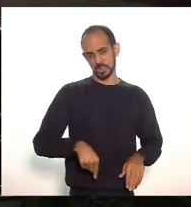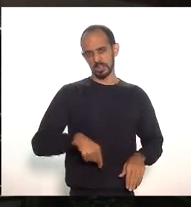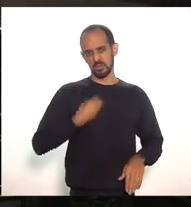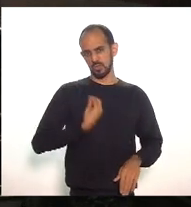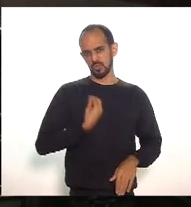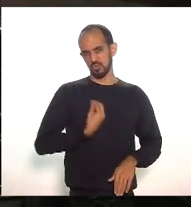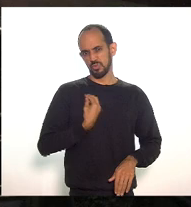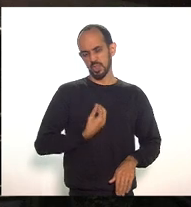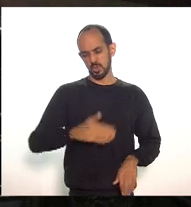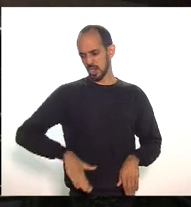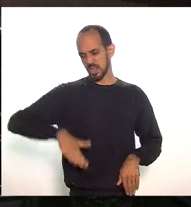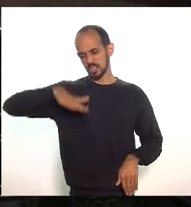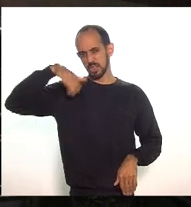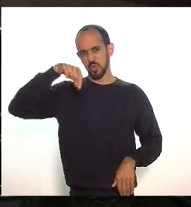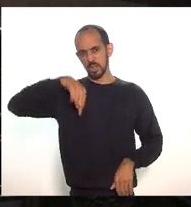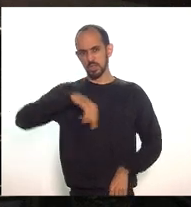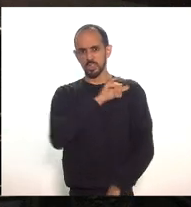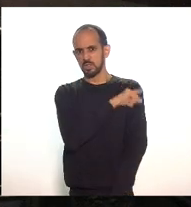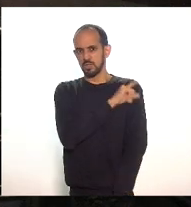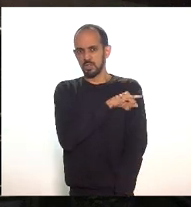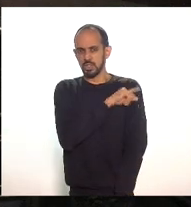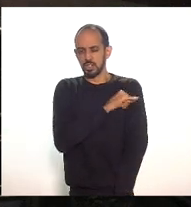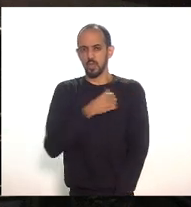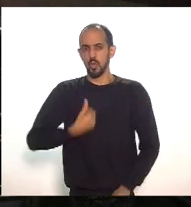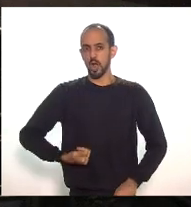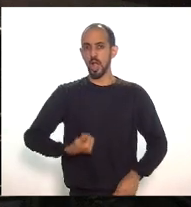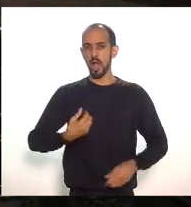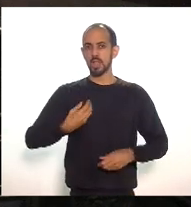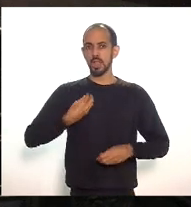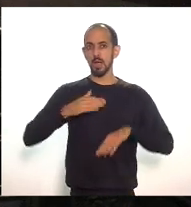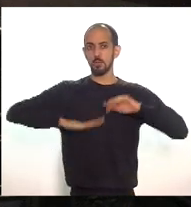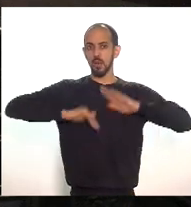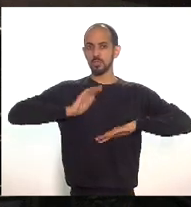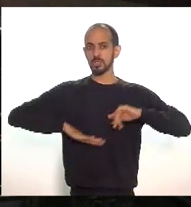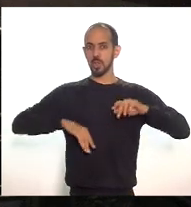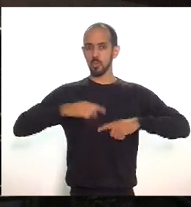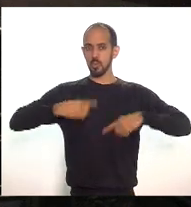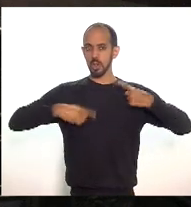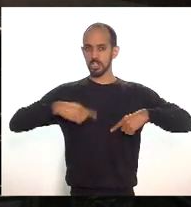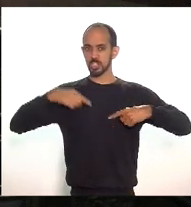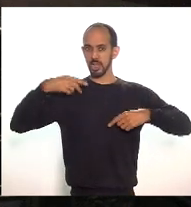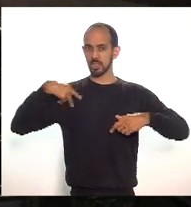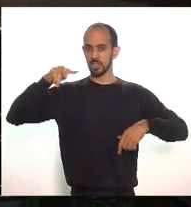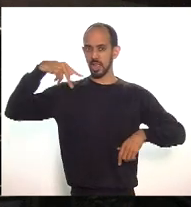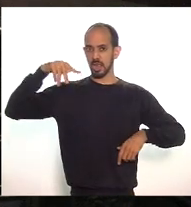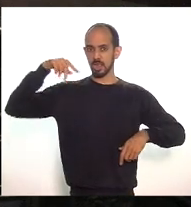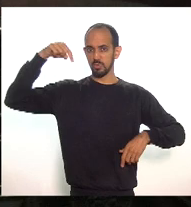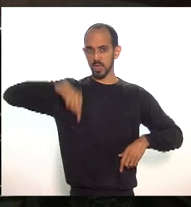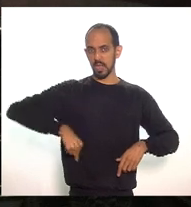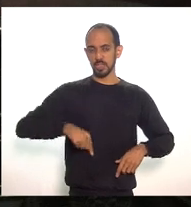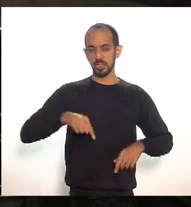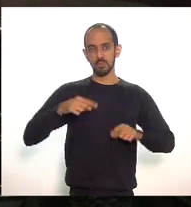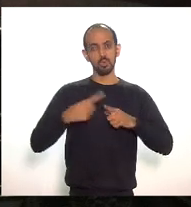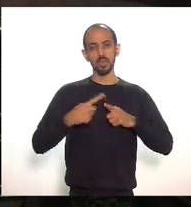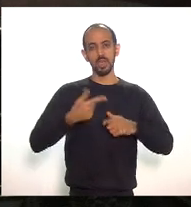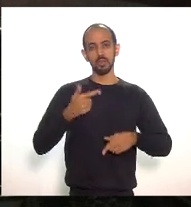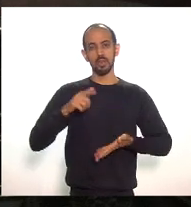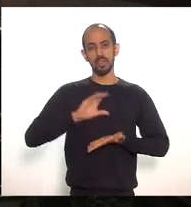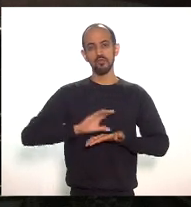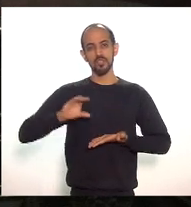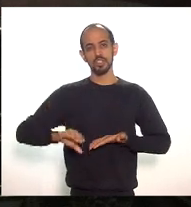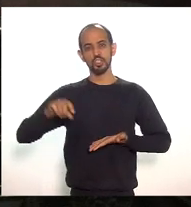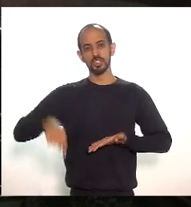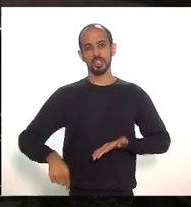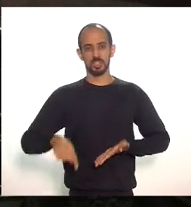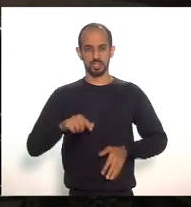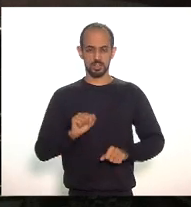mais vi fez toda a sua vida principalmente a sua vida política no estado do Rio Por que que ele não investe mais nosso estado a